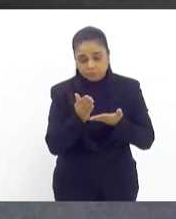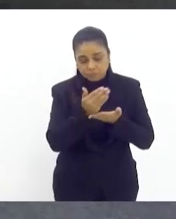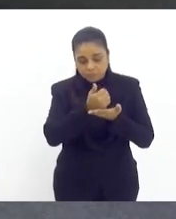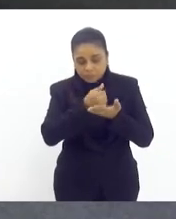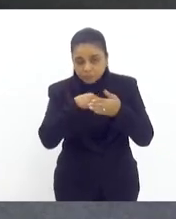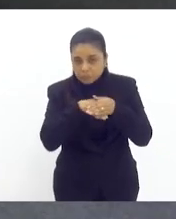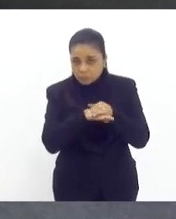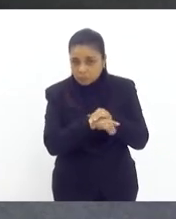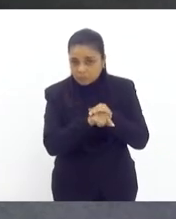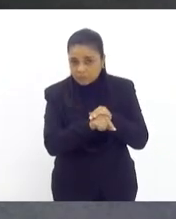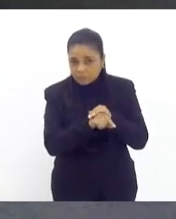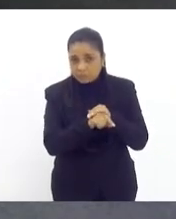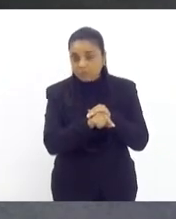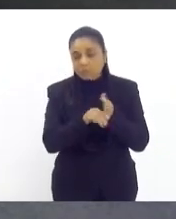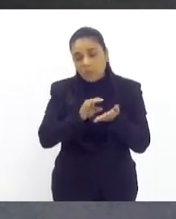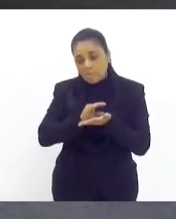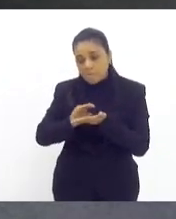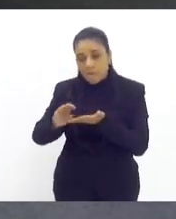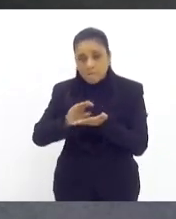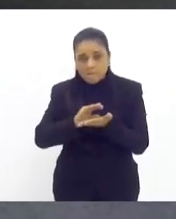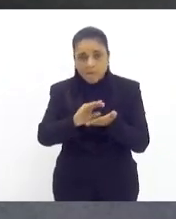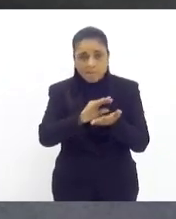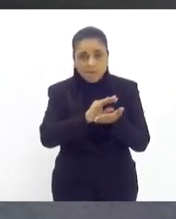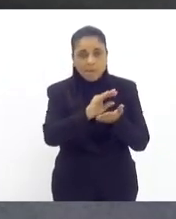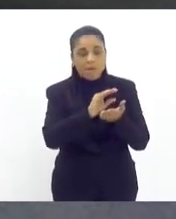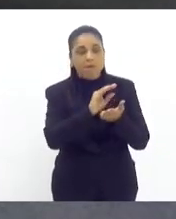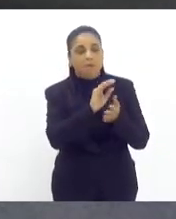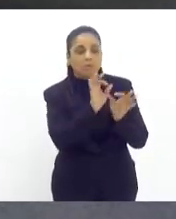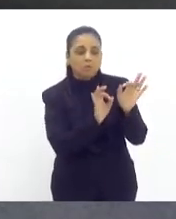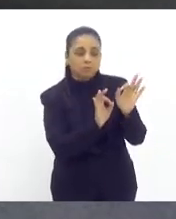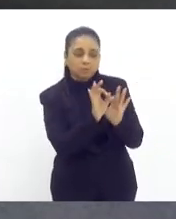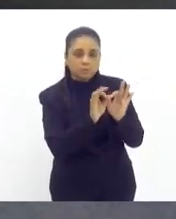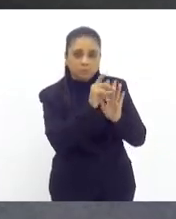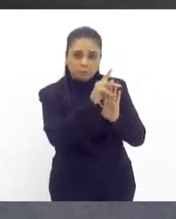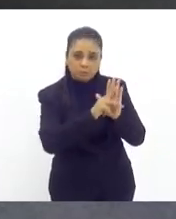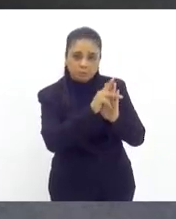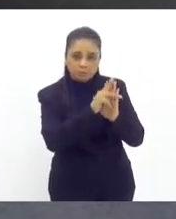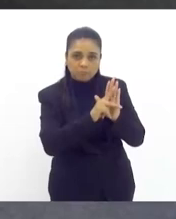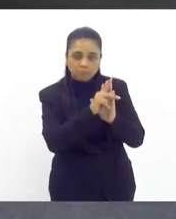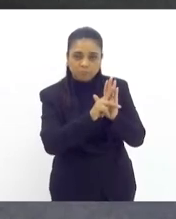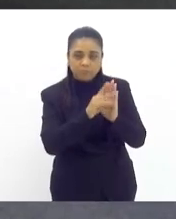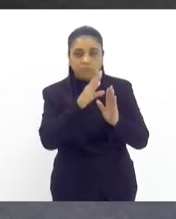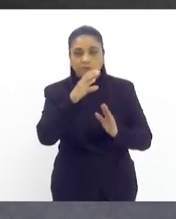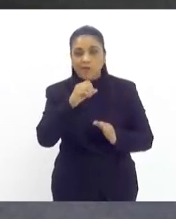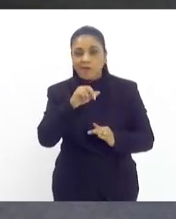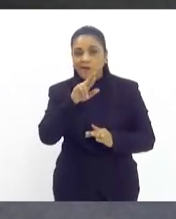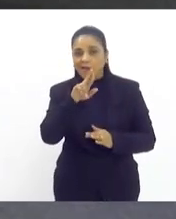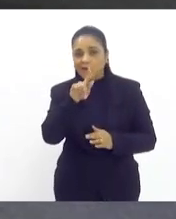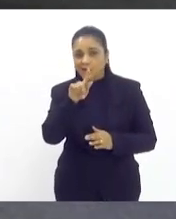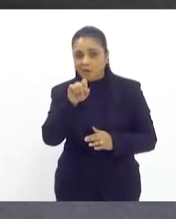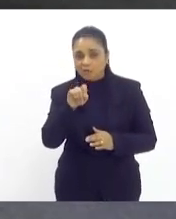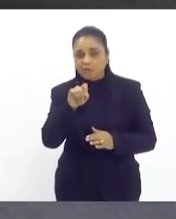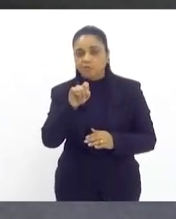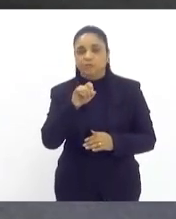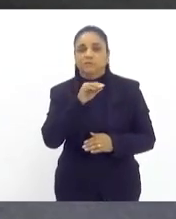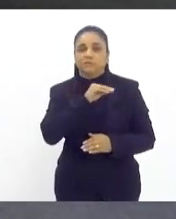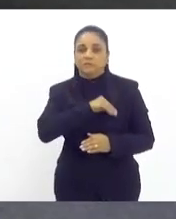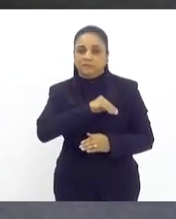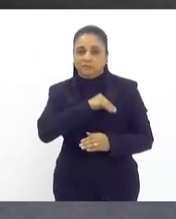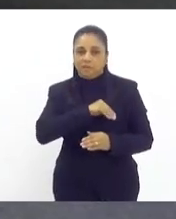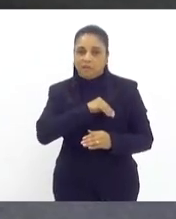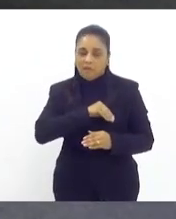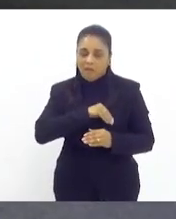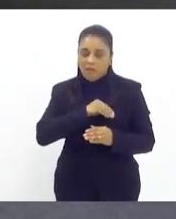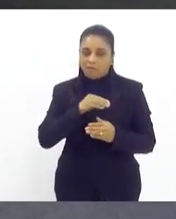para implementar os planos de cargos e salários exatamente mais Universidade então a gente